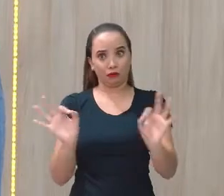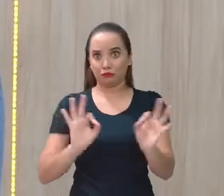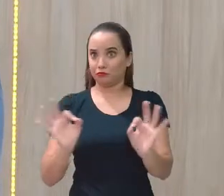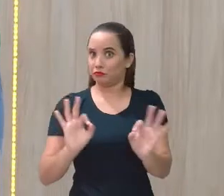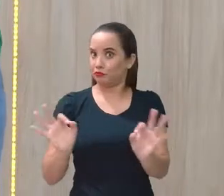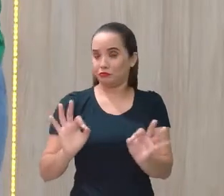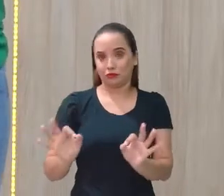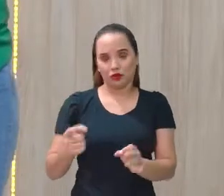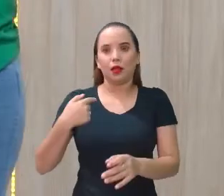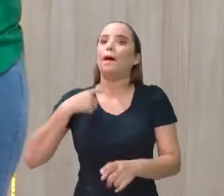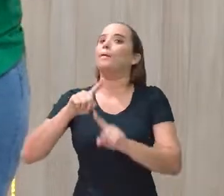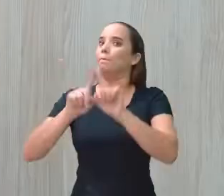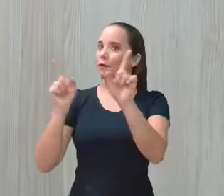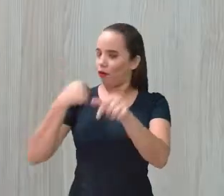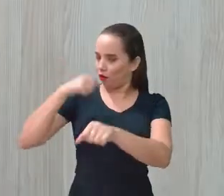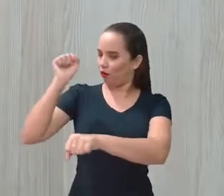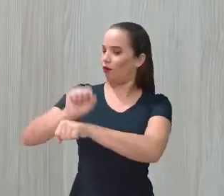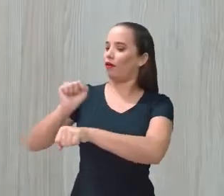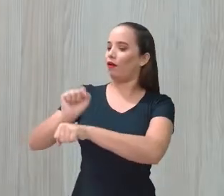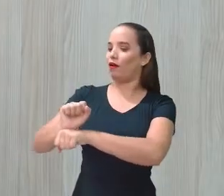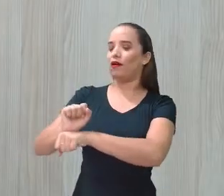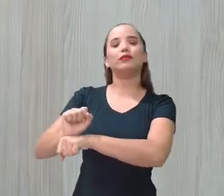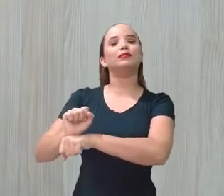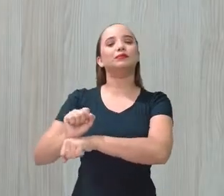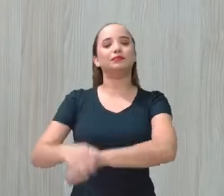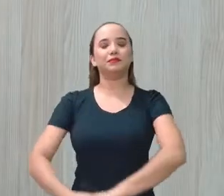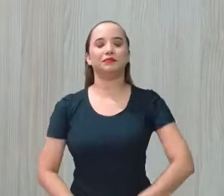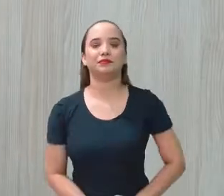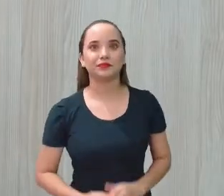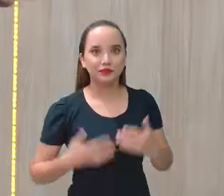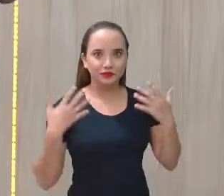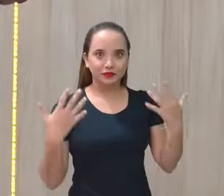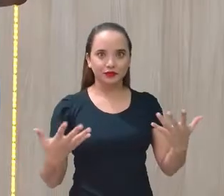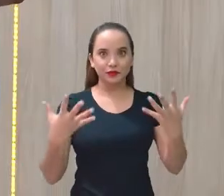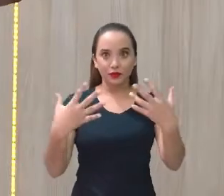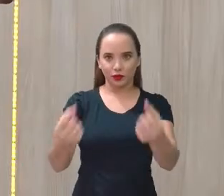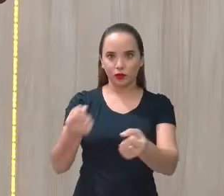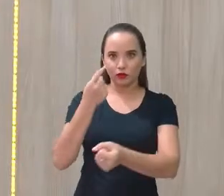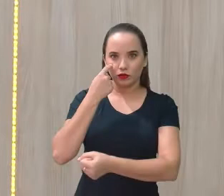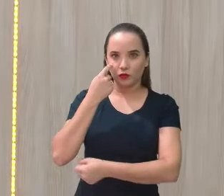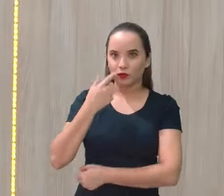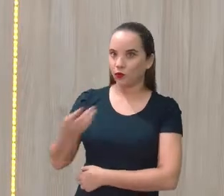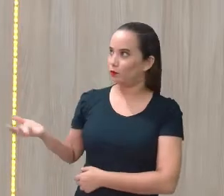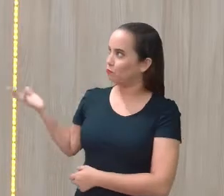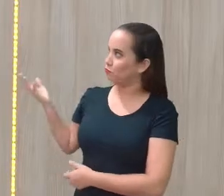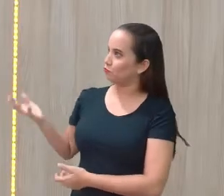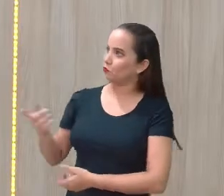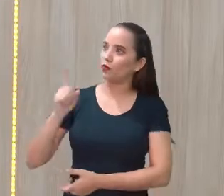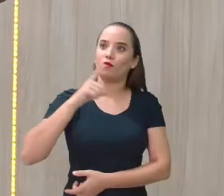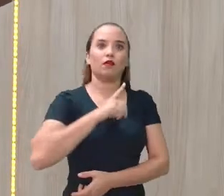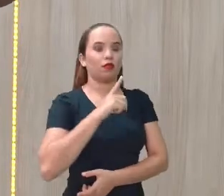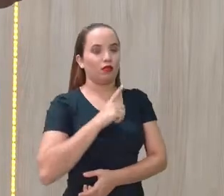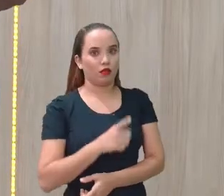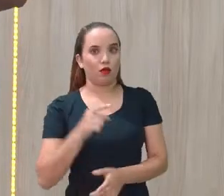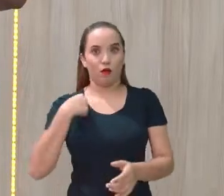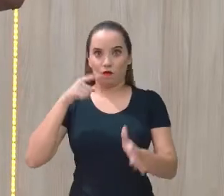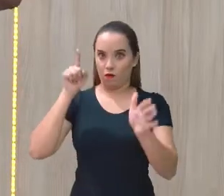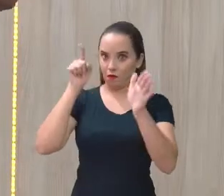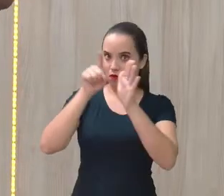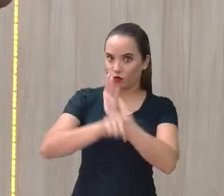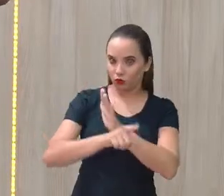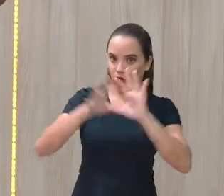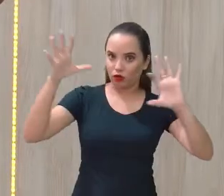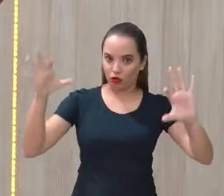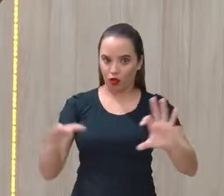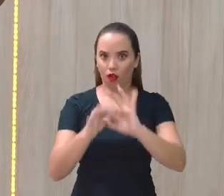aqui aguardando vocês. Então, vamos lá. Verdadeiro ou falso? Farei uma pergunta relacionada ao